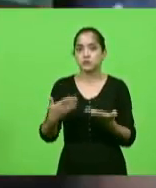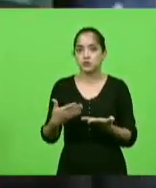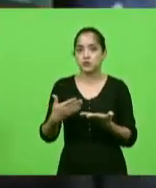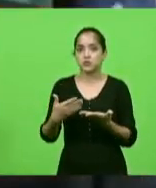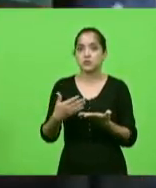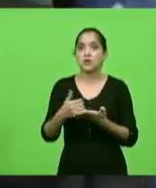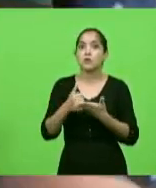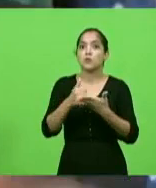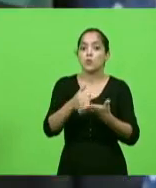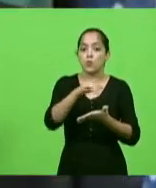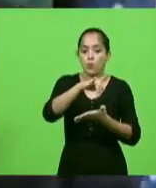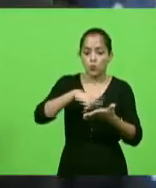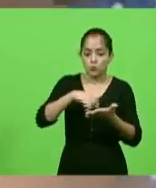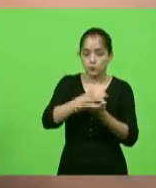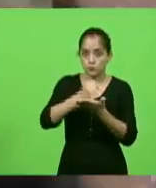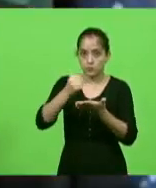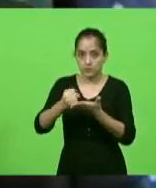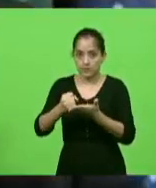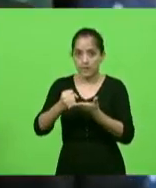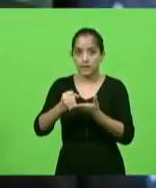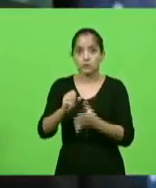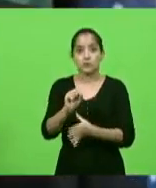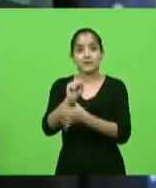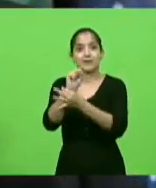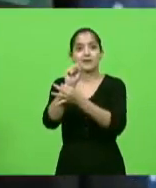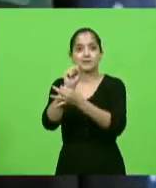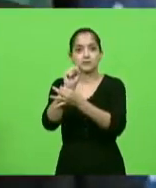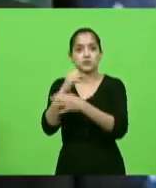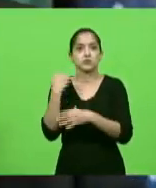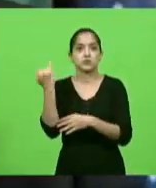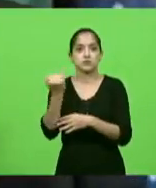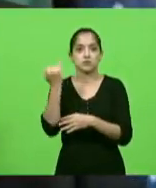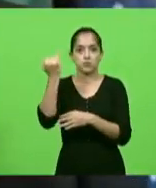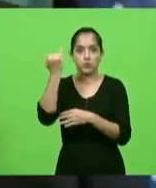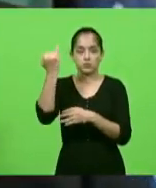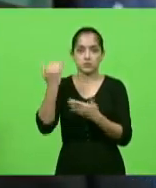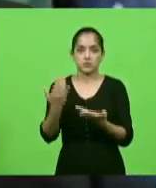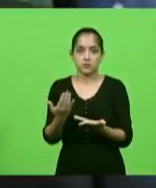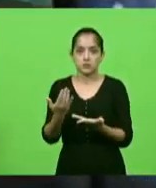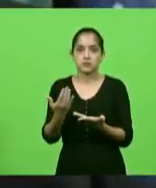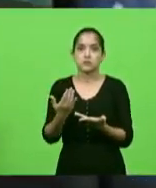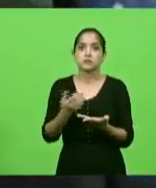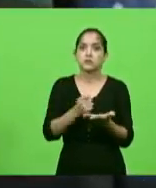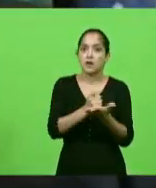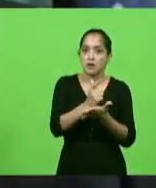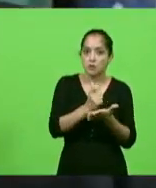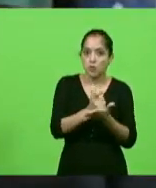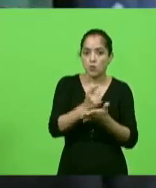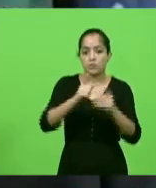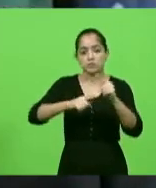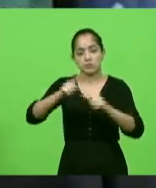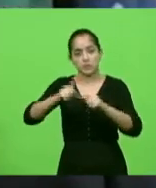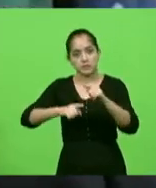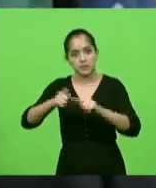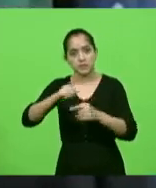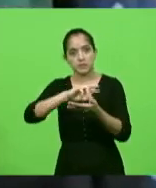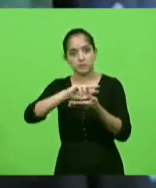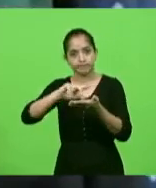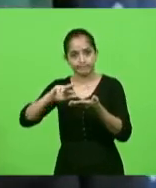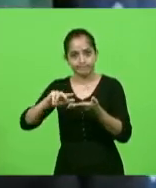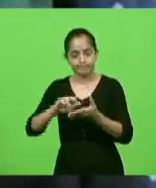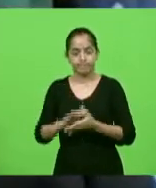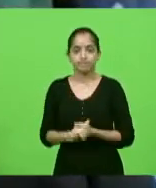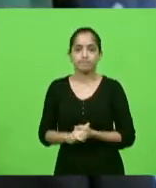ao Conar e a visão da antigas e importantes essência da compra de Tais equipamentos